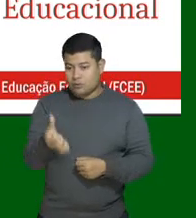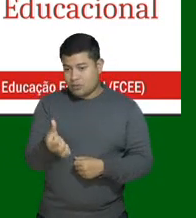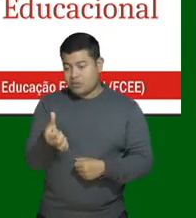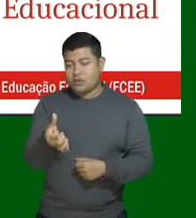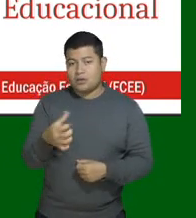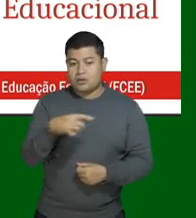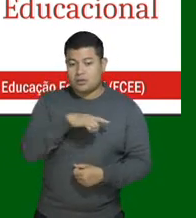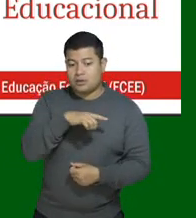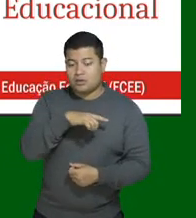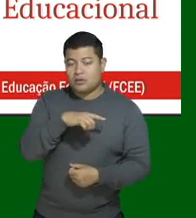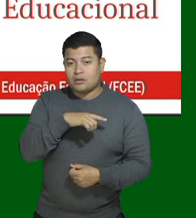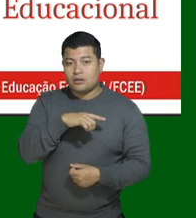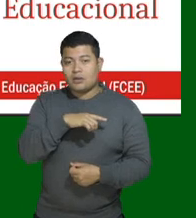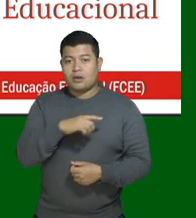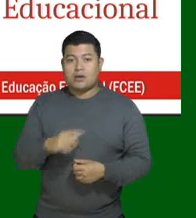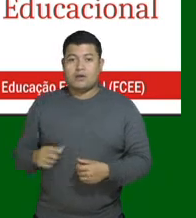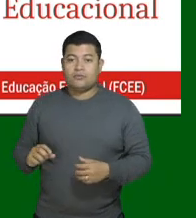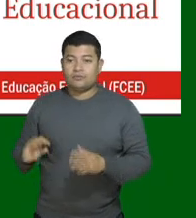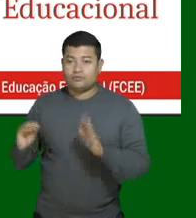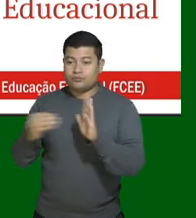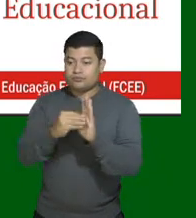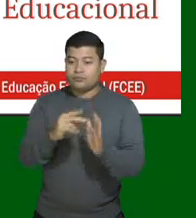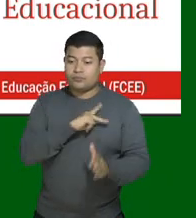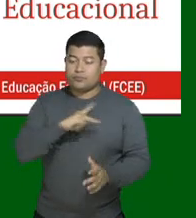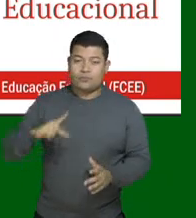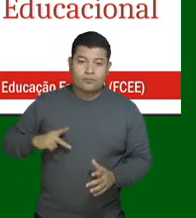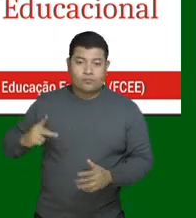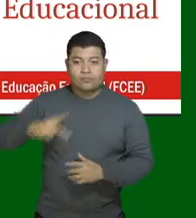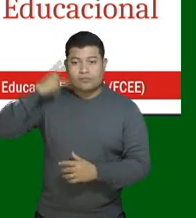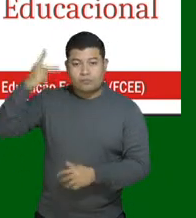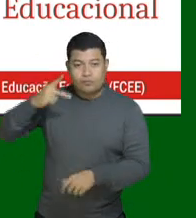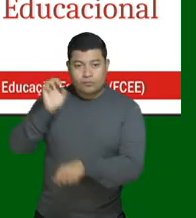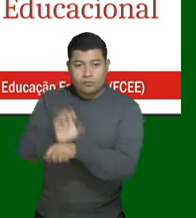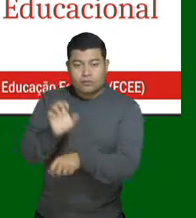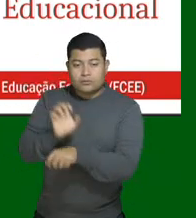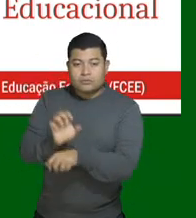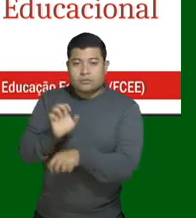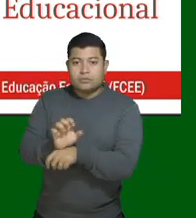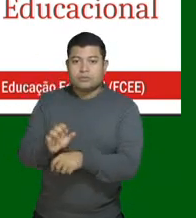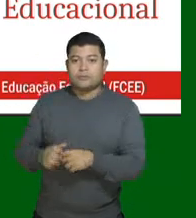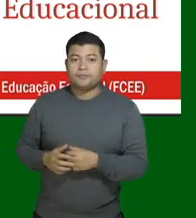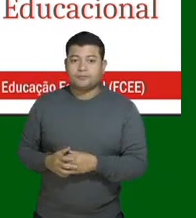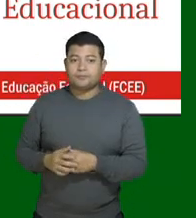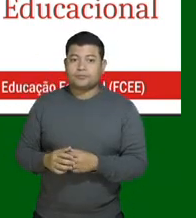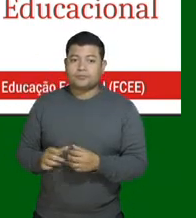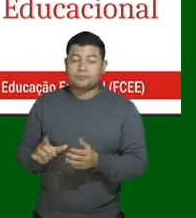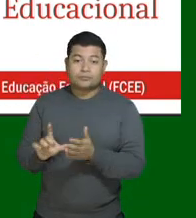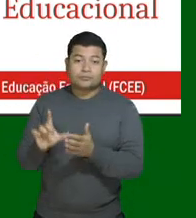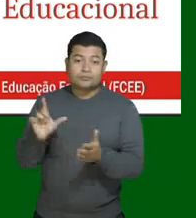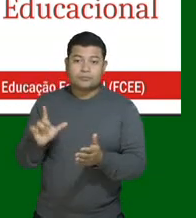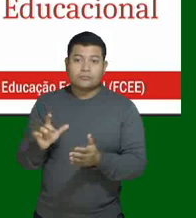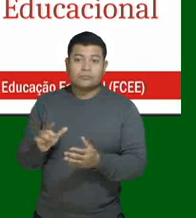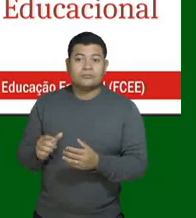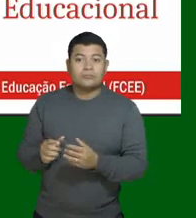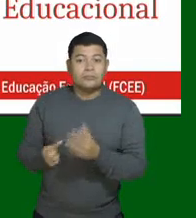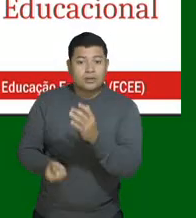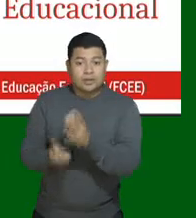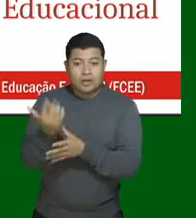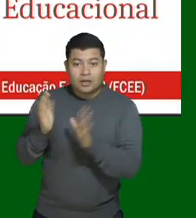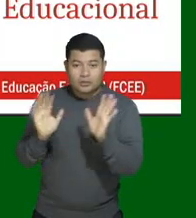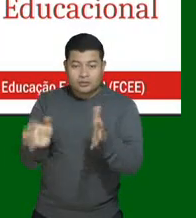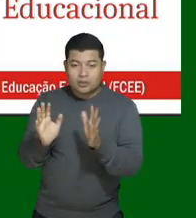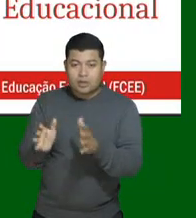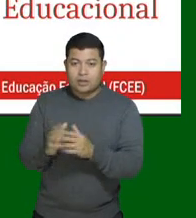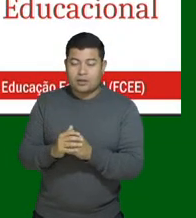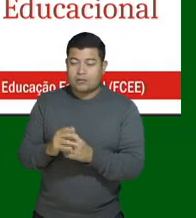a publicação da política de educação especial do estado, a gente ainda não tinha nem a política nacional de educação especial